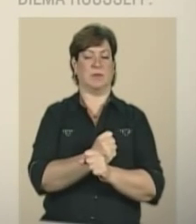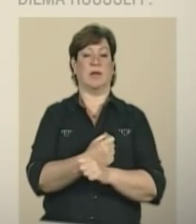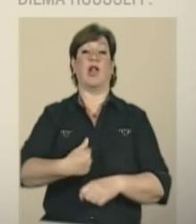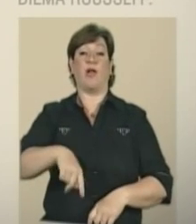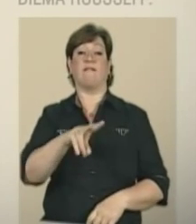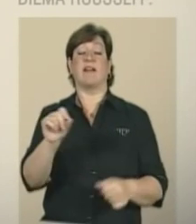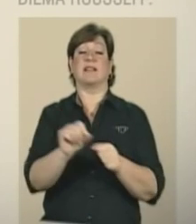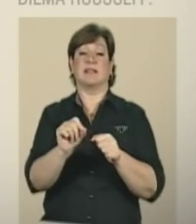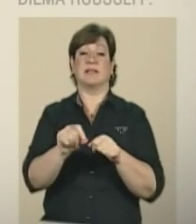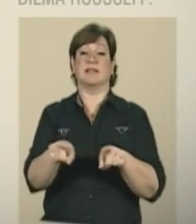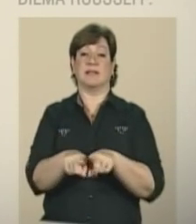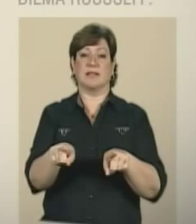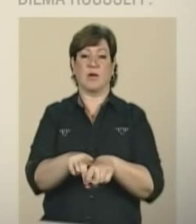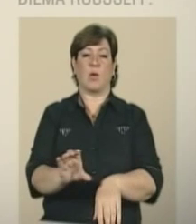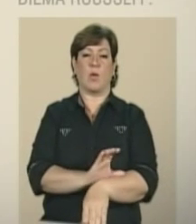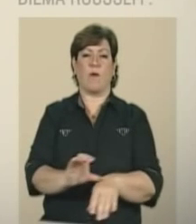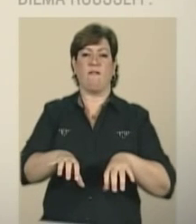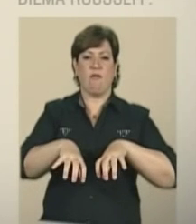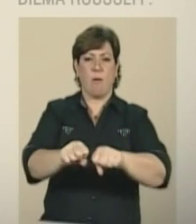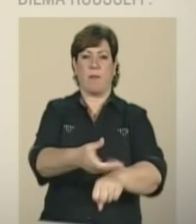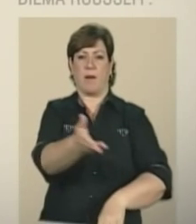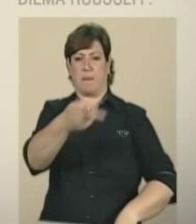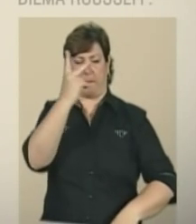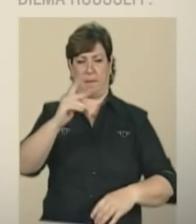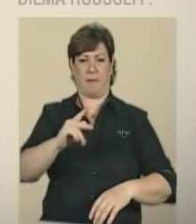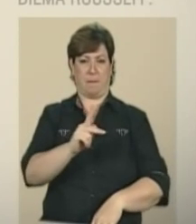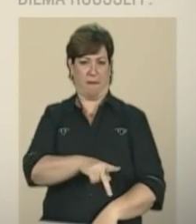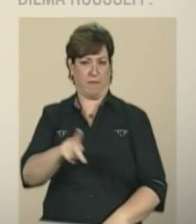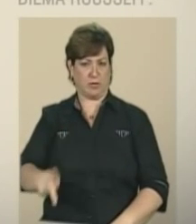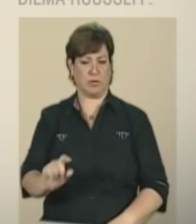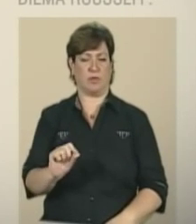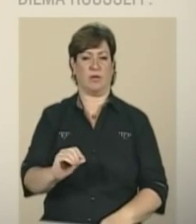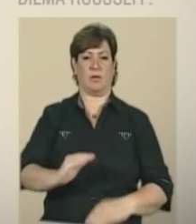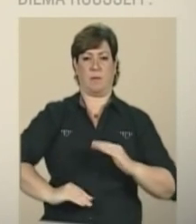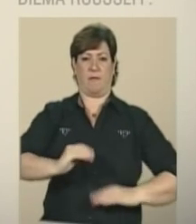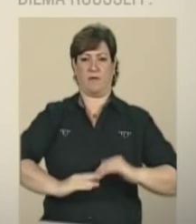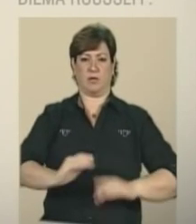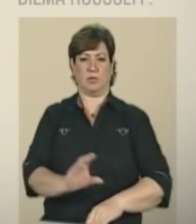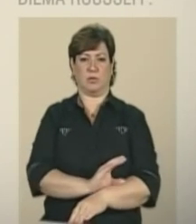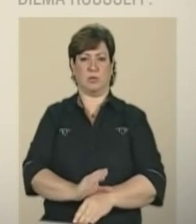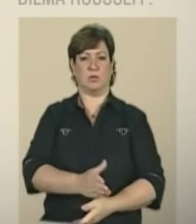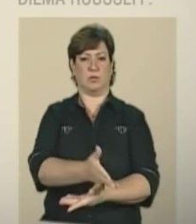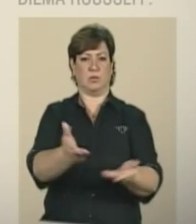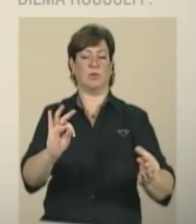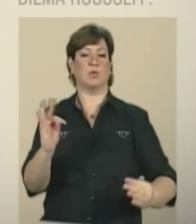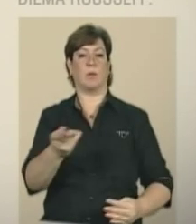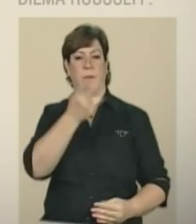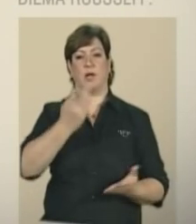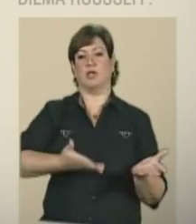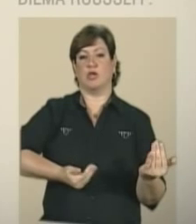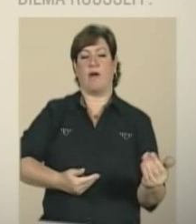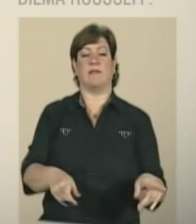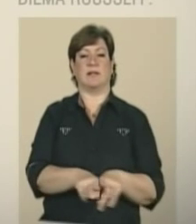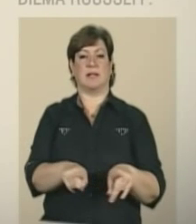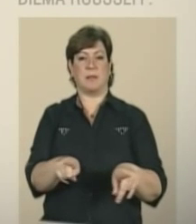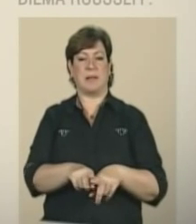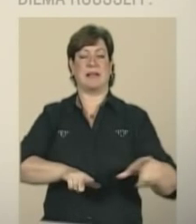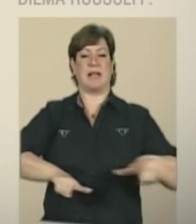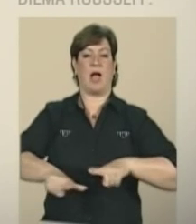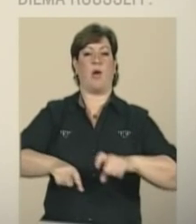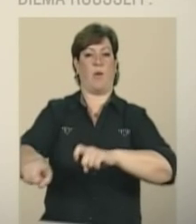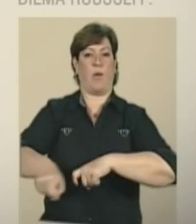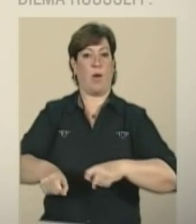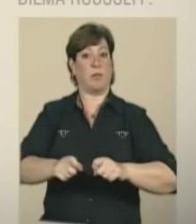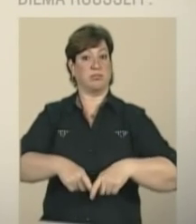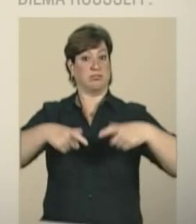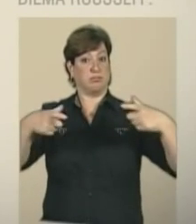formar professores e oferecer cursos profissionalizantes aos nossos jovens e Trabalhadores Rurais